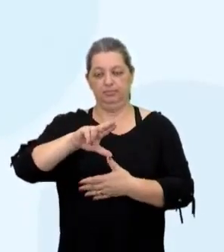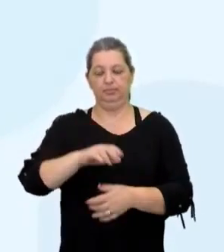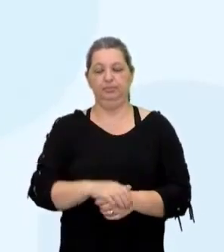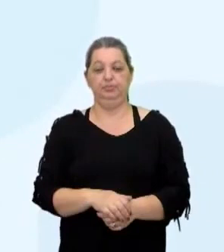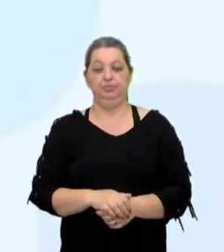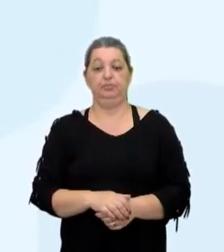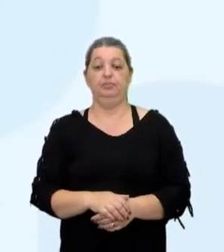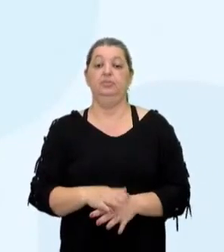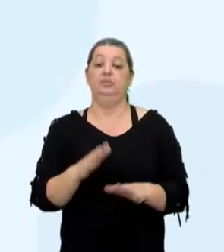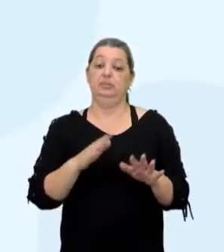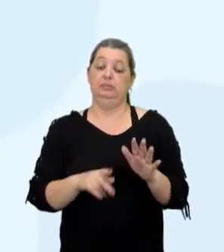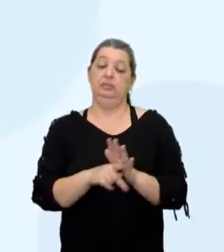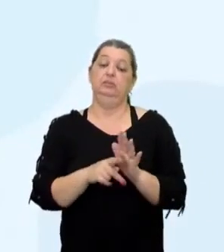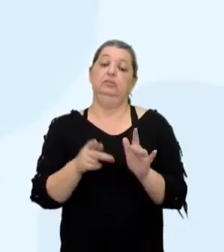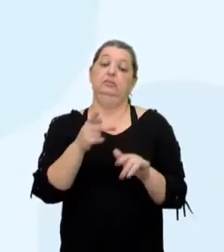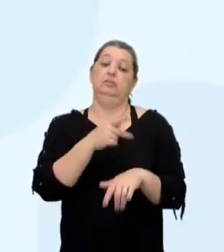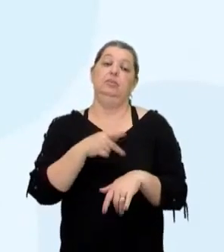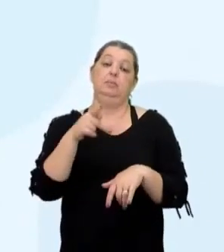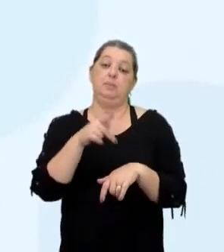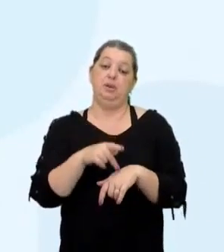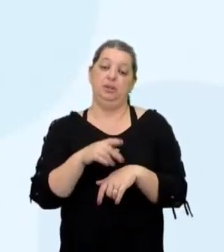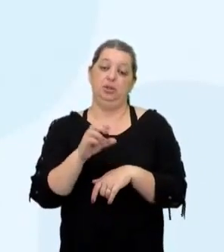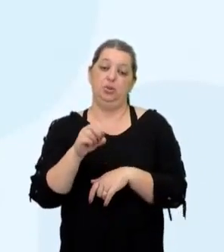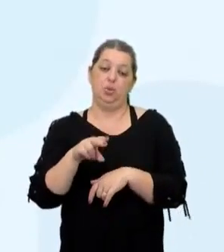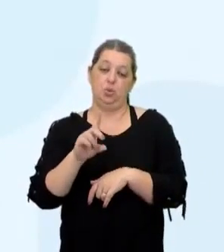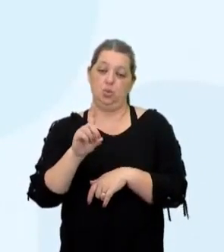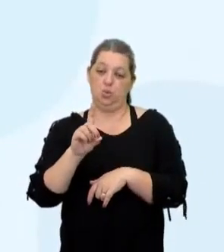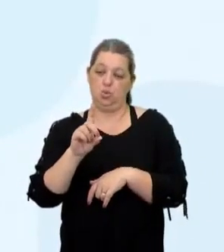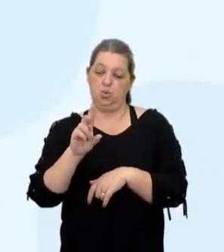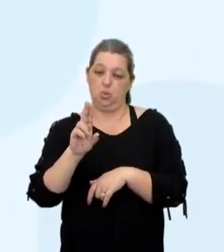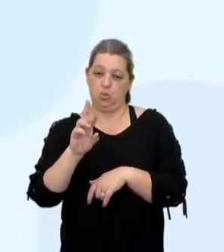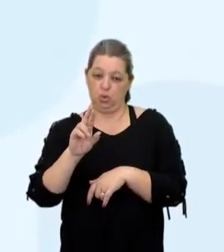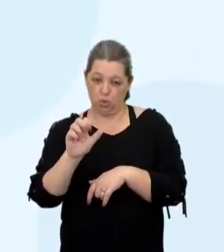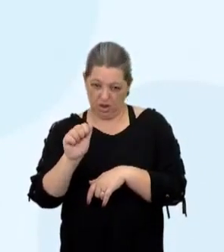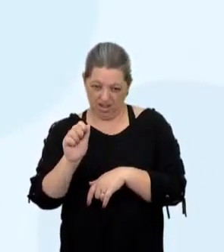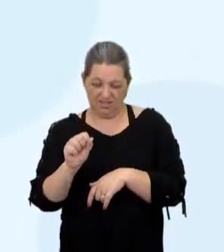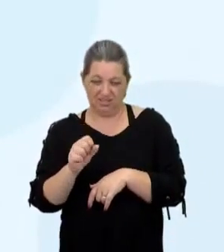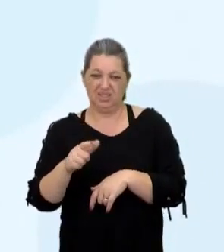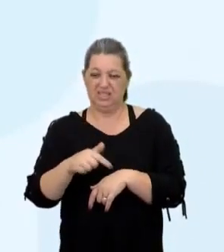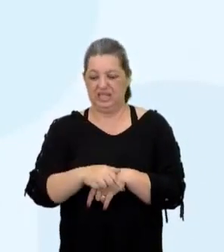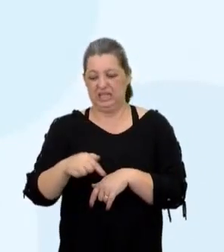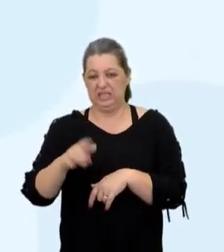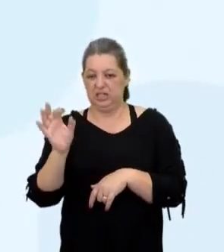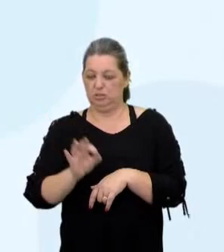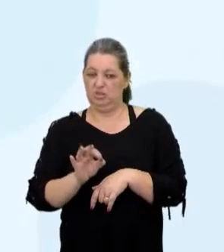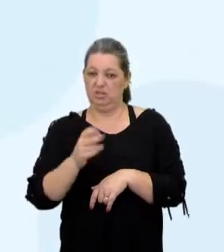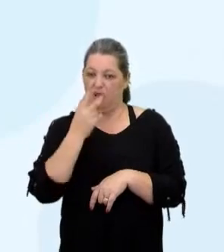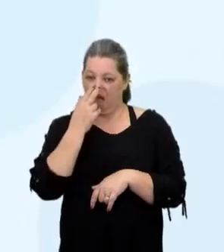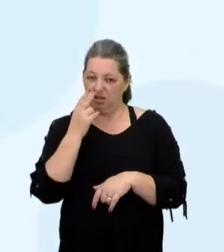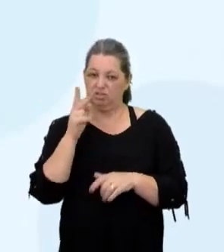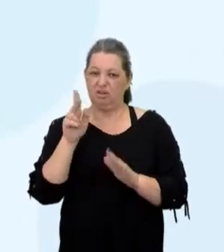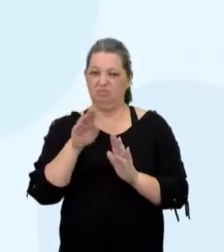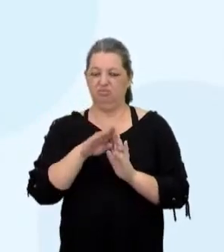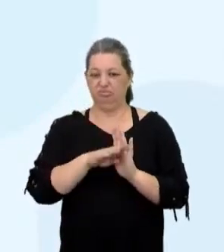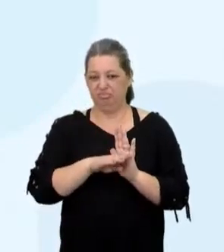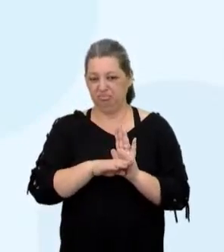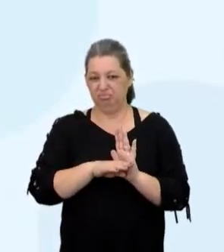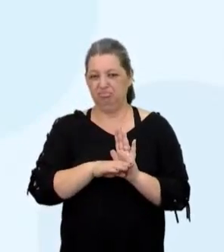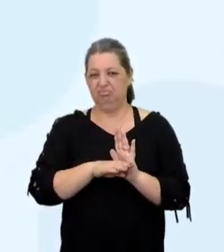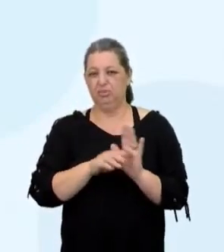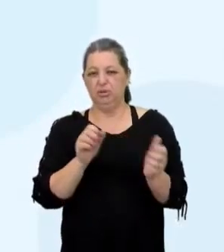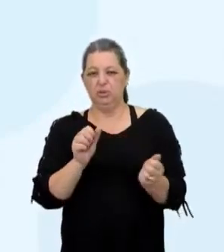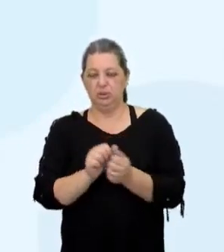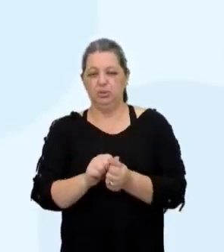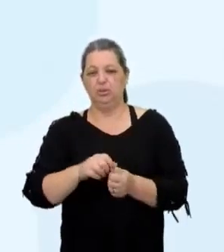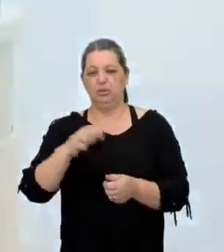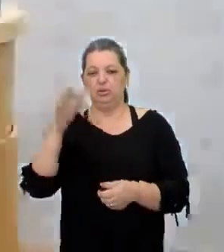pouquinho aí é Honduras, né, que está lá em todo o país, 77%. Eu acho que é um dos mais baixos aí, né, junto com o Peru aí,